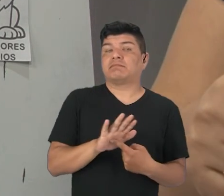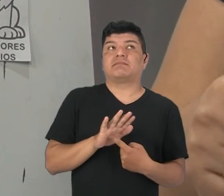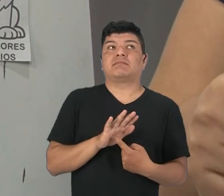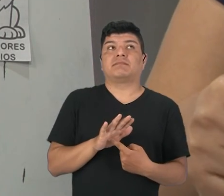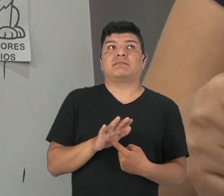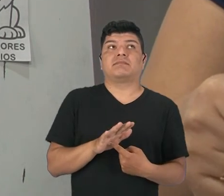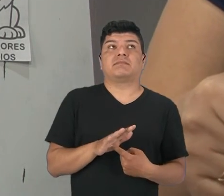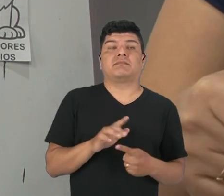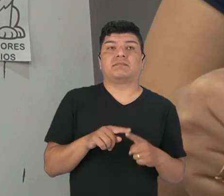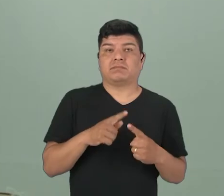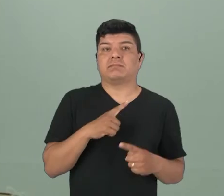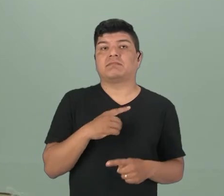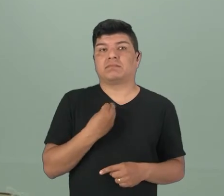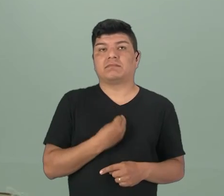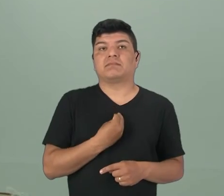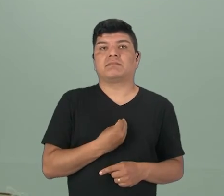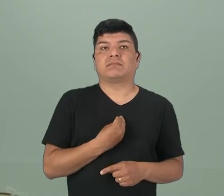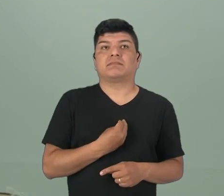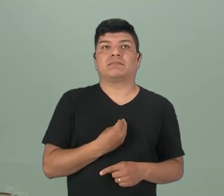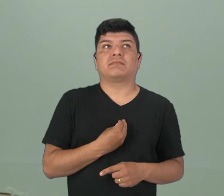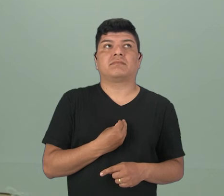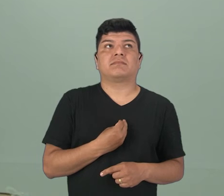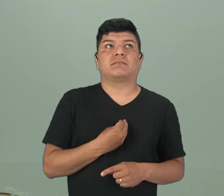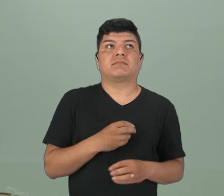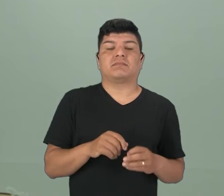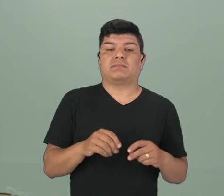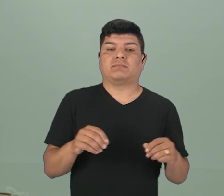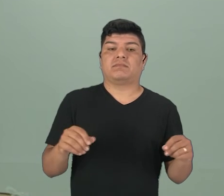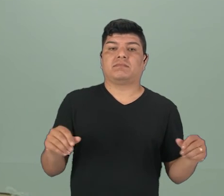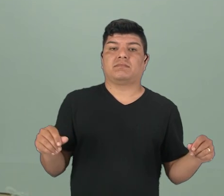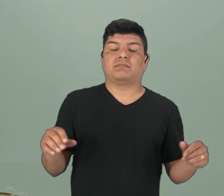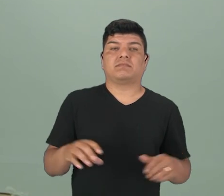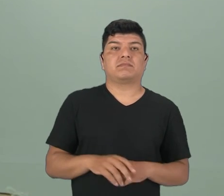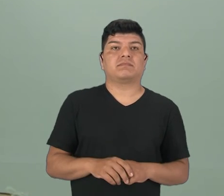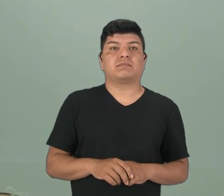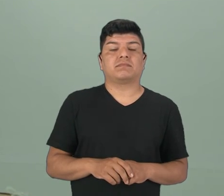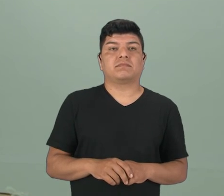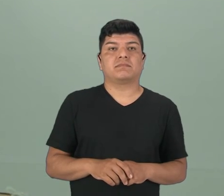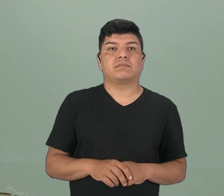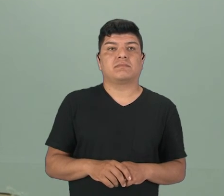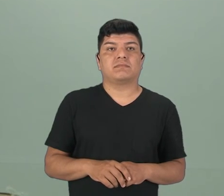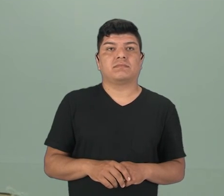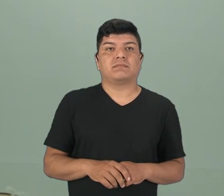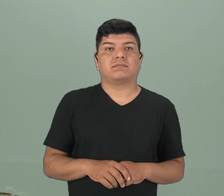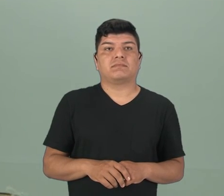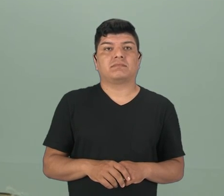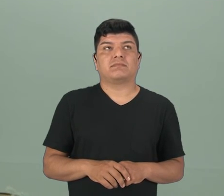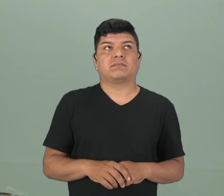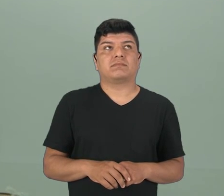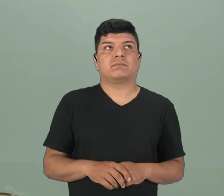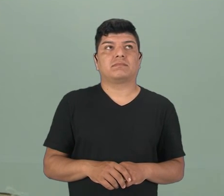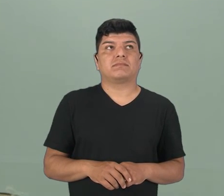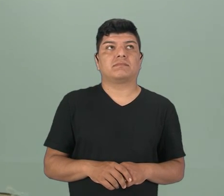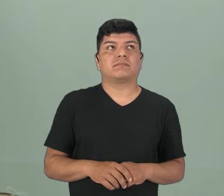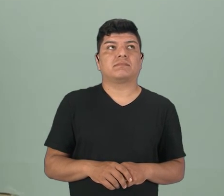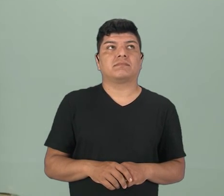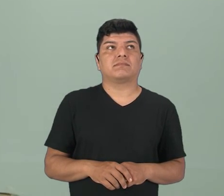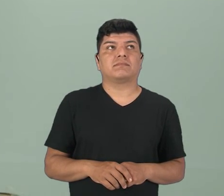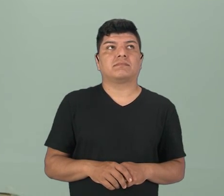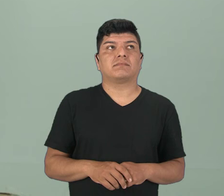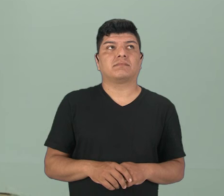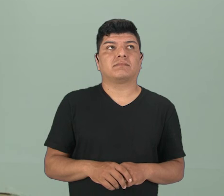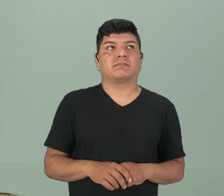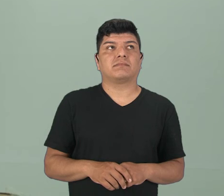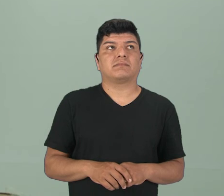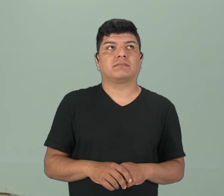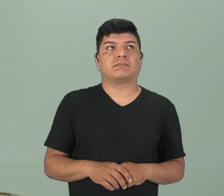cadeia alimentar, mas ele existe, ó. Que fica no solo. Vamos lá, deixa eu só tirar a fita aqui. Aqui,